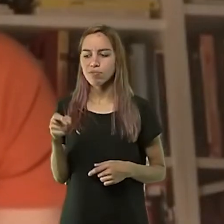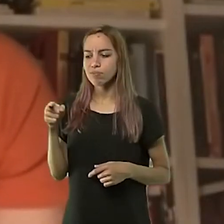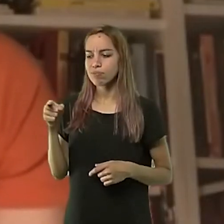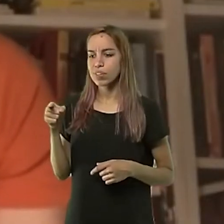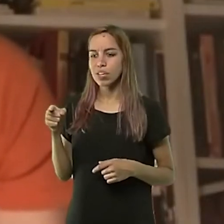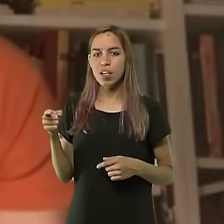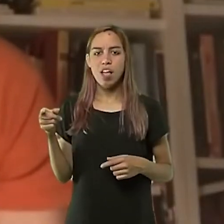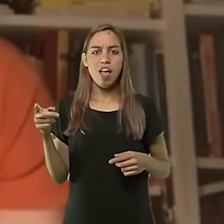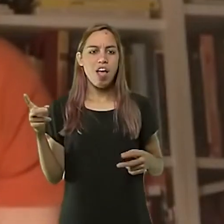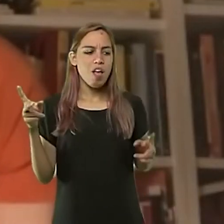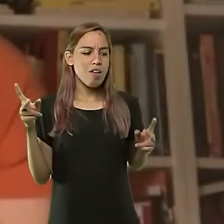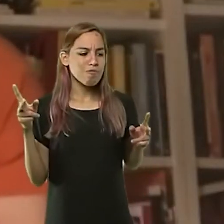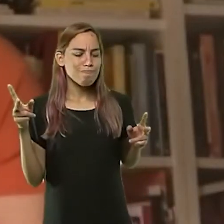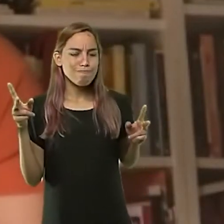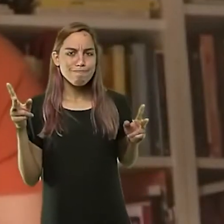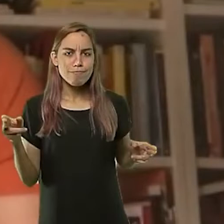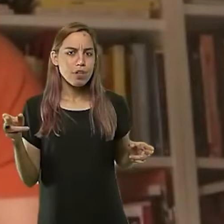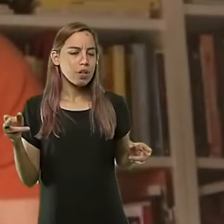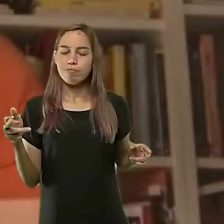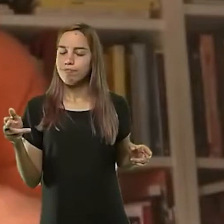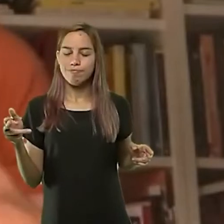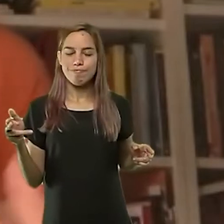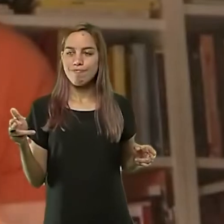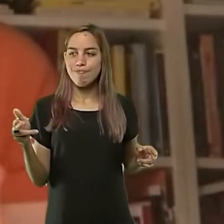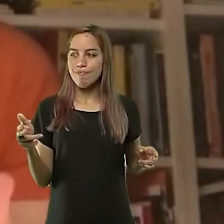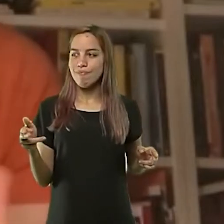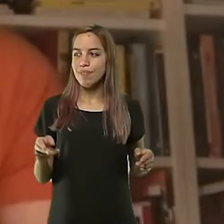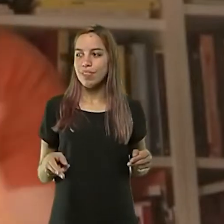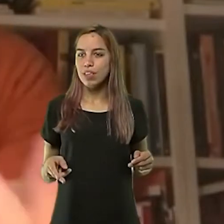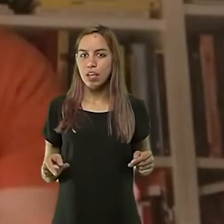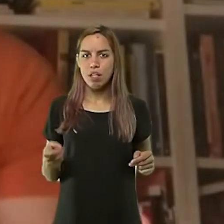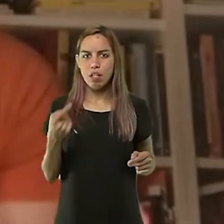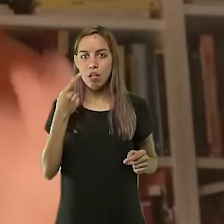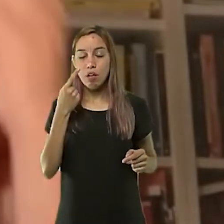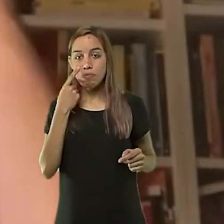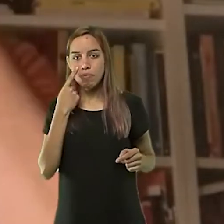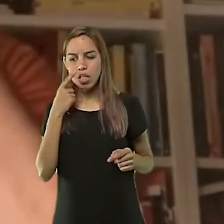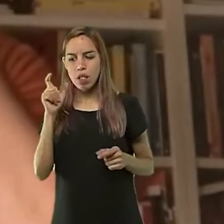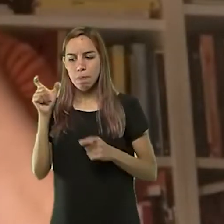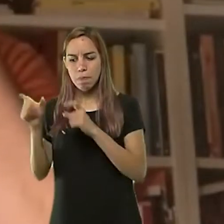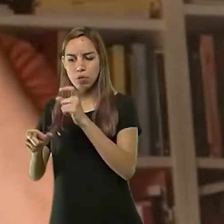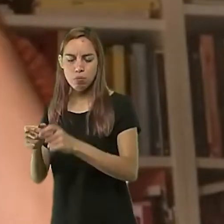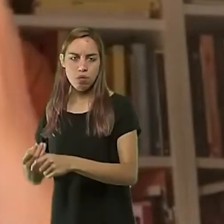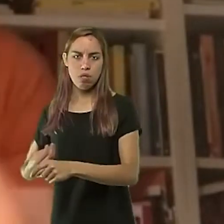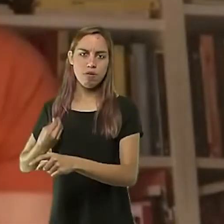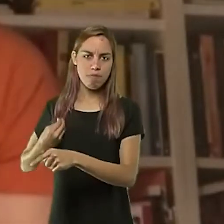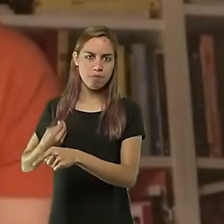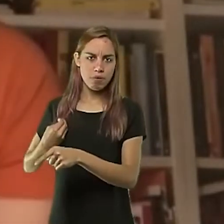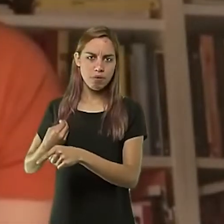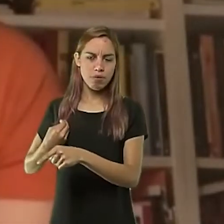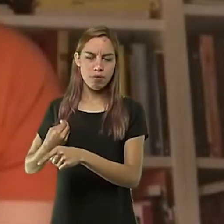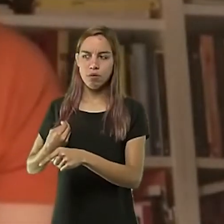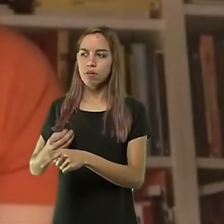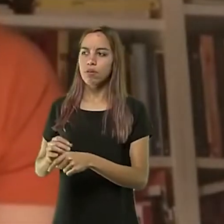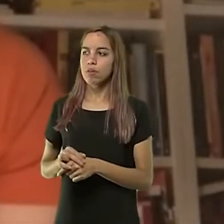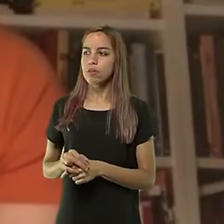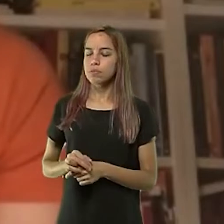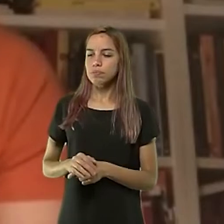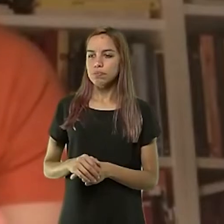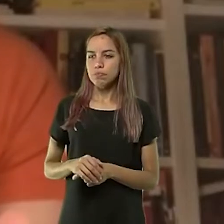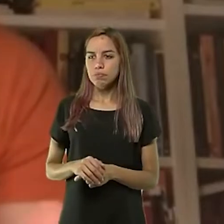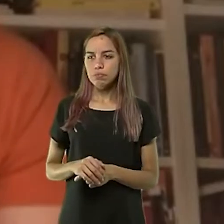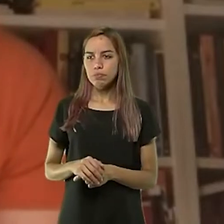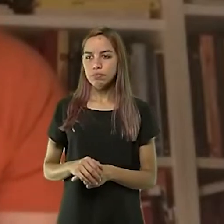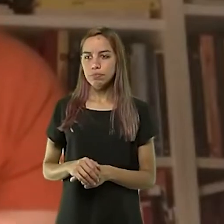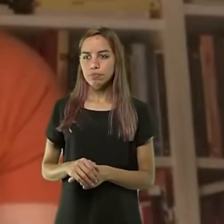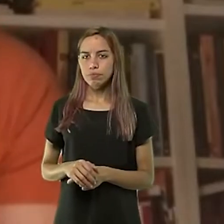na natureza isso não acontece. Quem vive aqui, e eu conheço isso todos os dias, é que eu